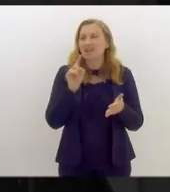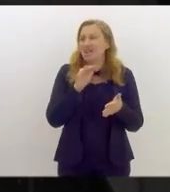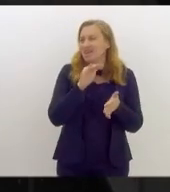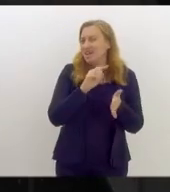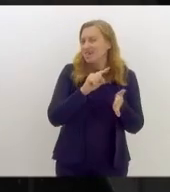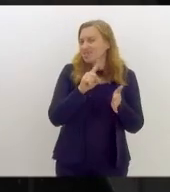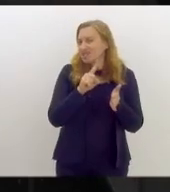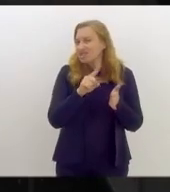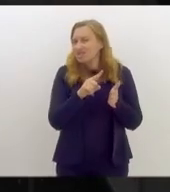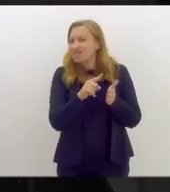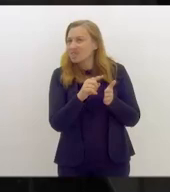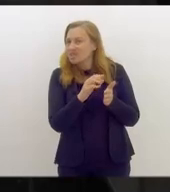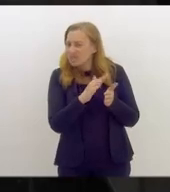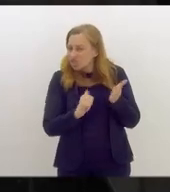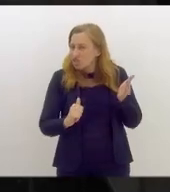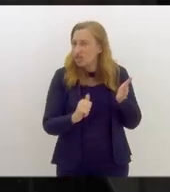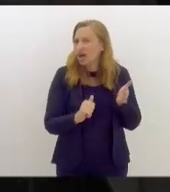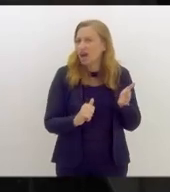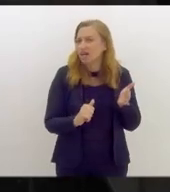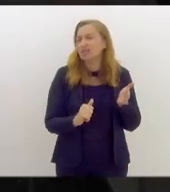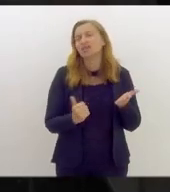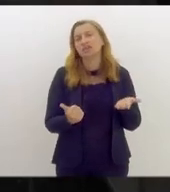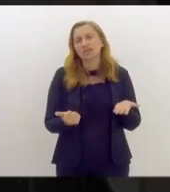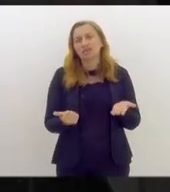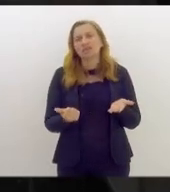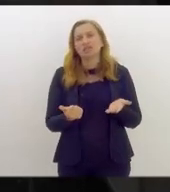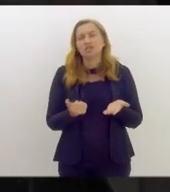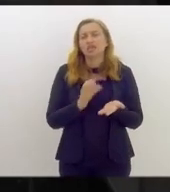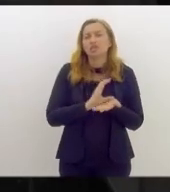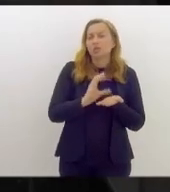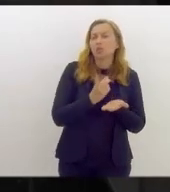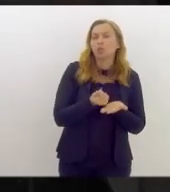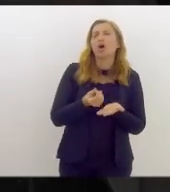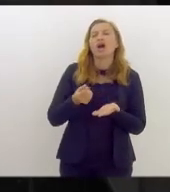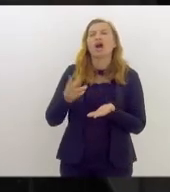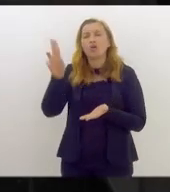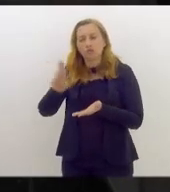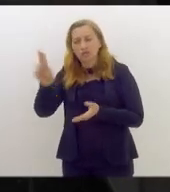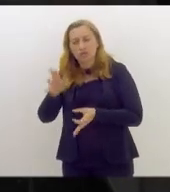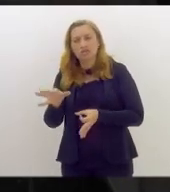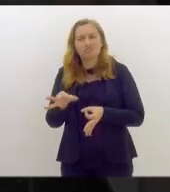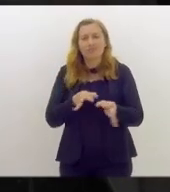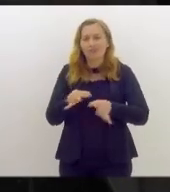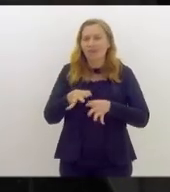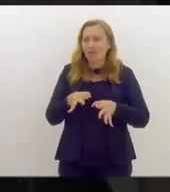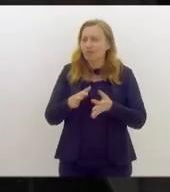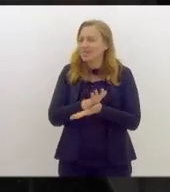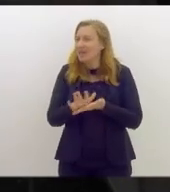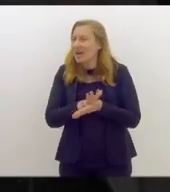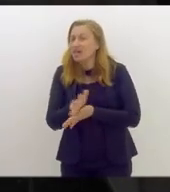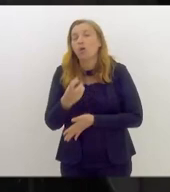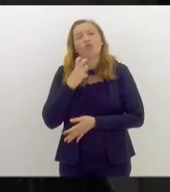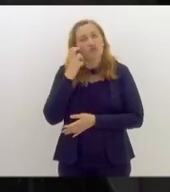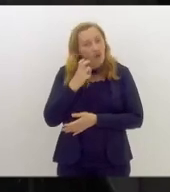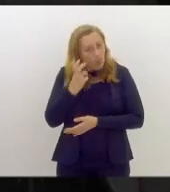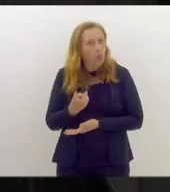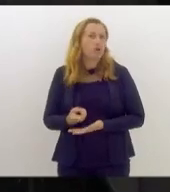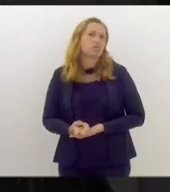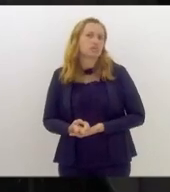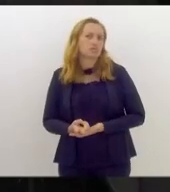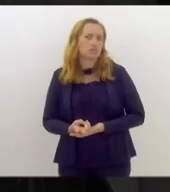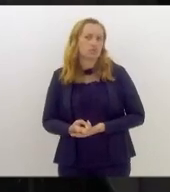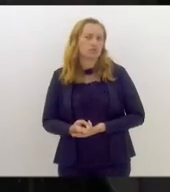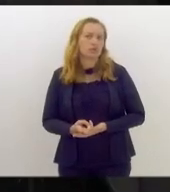sorrateiro a sua relfa como eu gosto de dizer assim que as Universidades se preparassem para isso é uma vergonha é uma vergonha Aliás